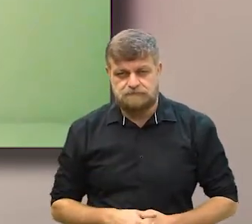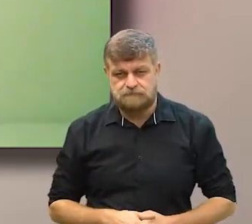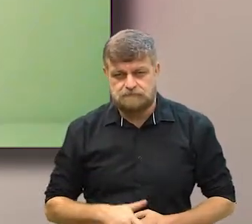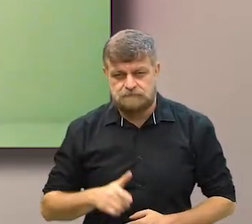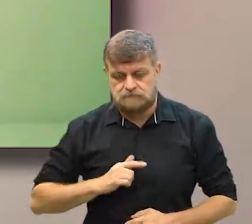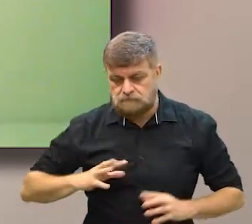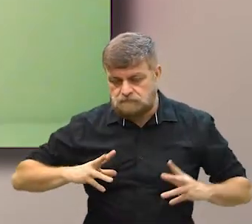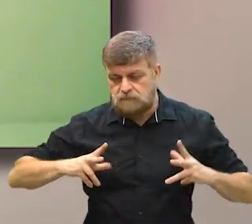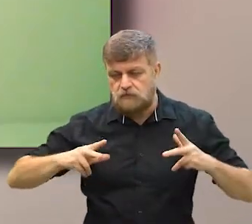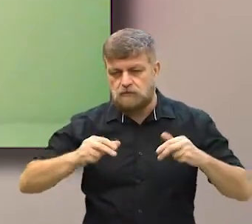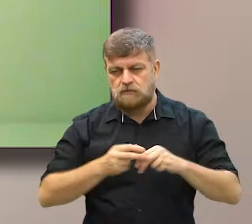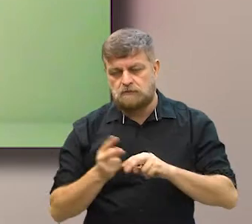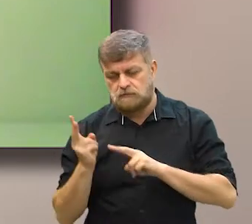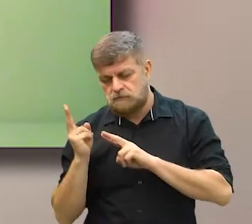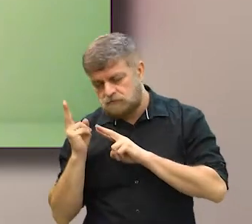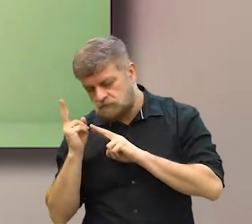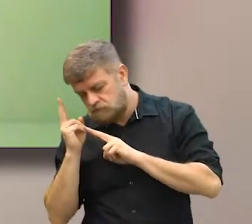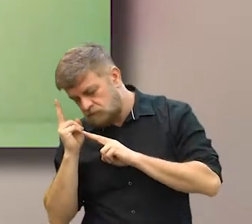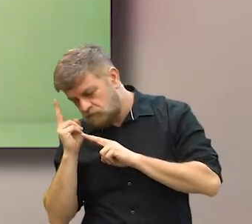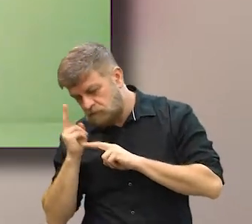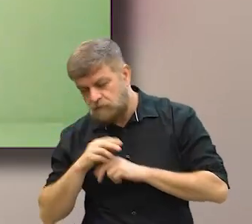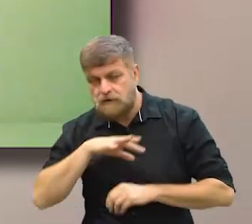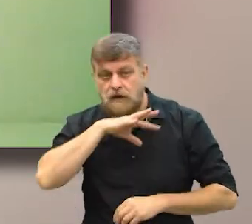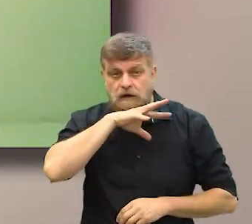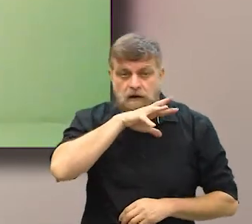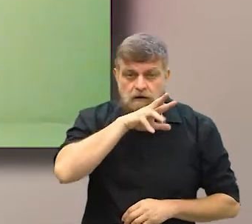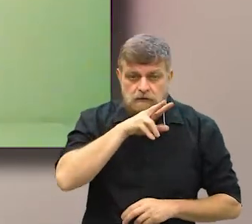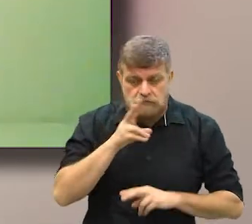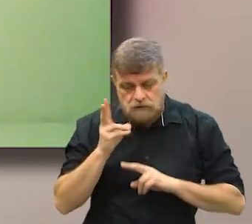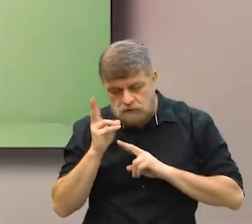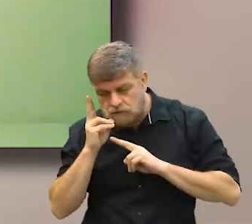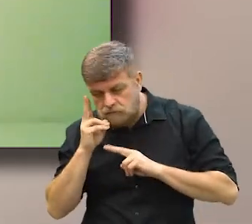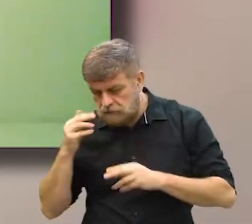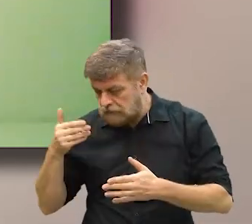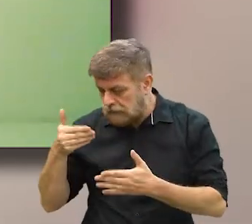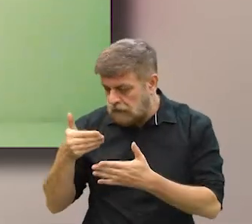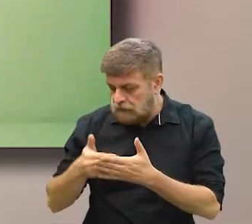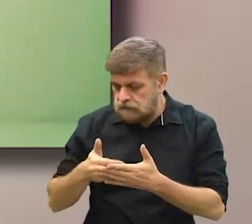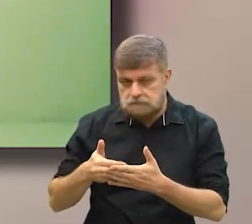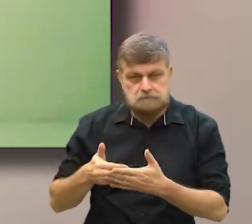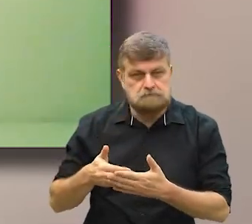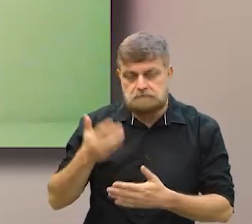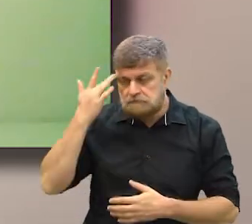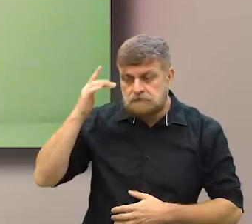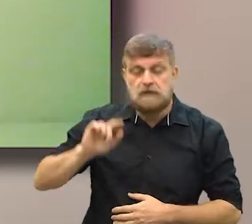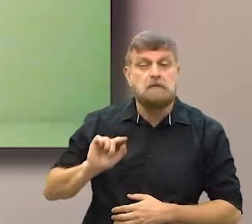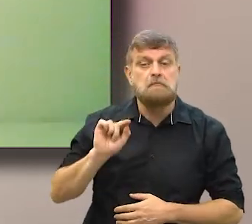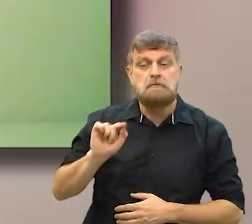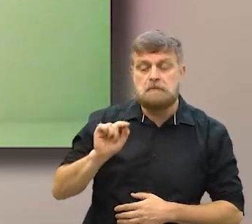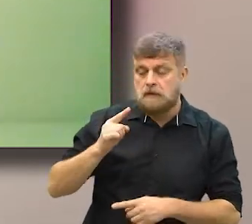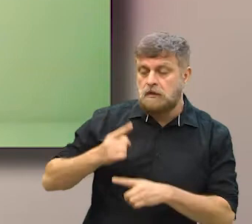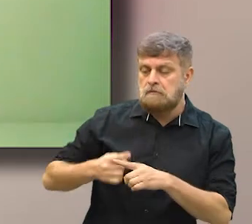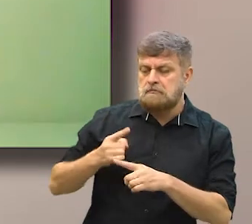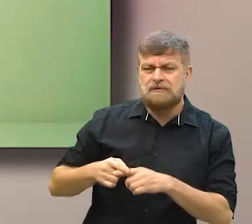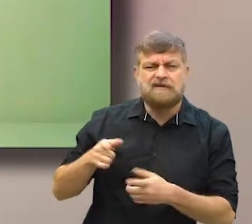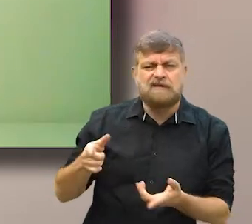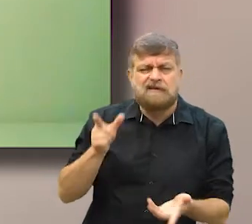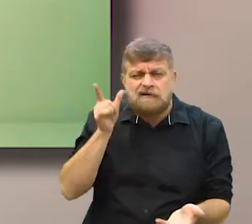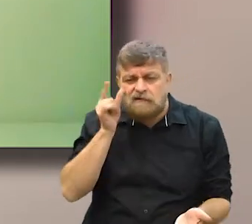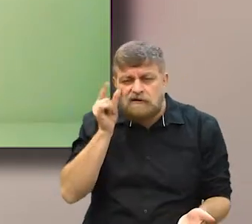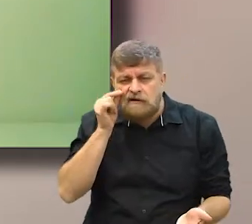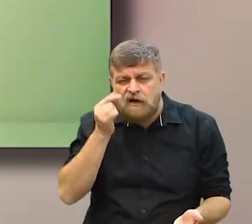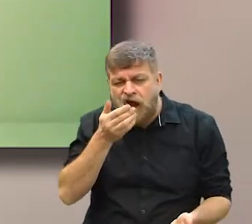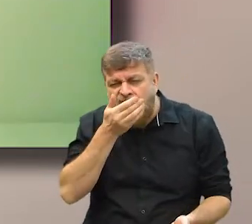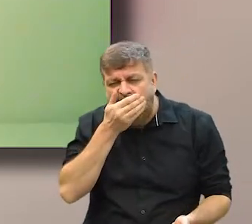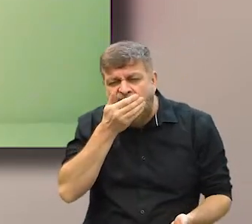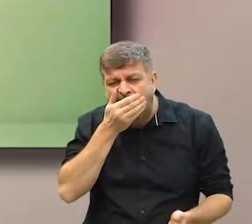espalhada. Todo mundo dorme, o ser humano dorme, os animais dormem, mas até recentemente a gente de fato não sabia para que serve o sono.